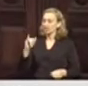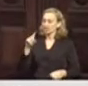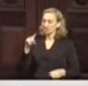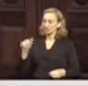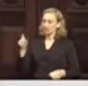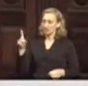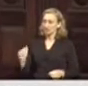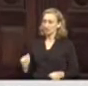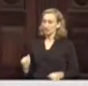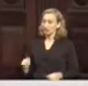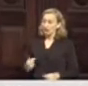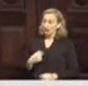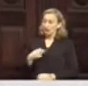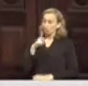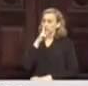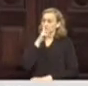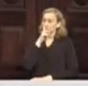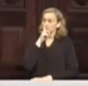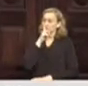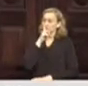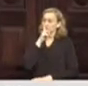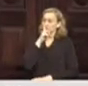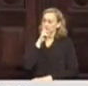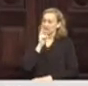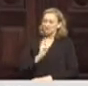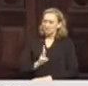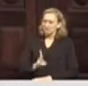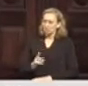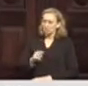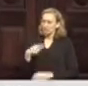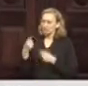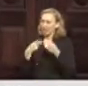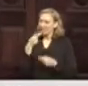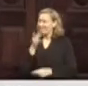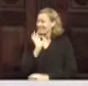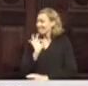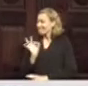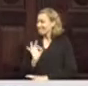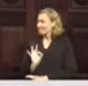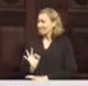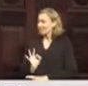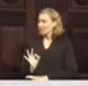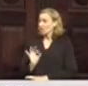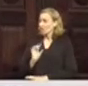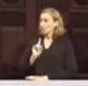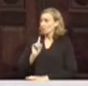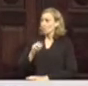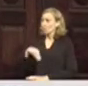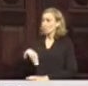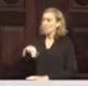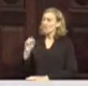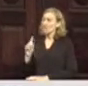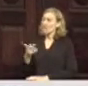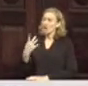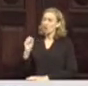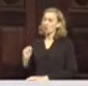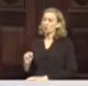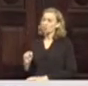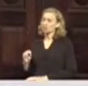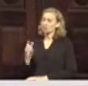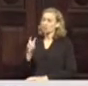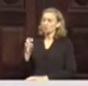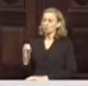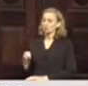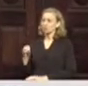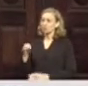boca para reclamar. Tive 1.050.000 votos. Perdi a eleição.